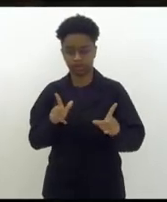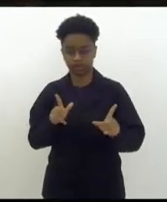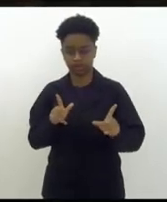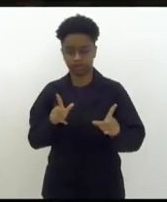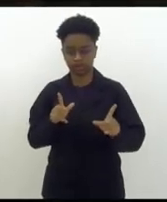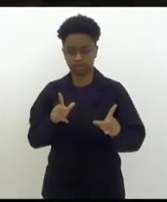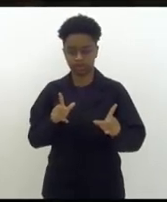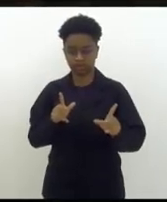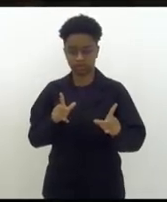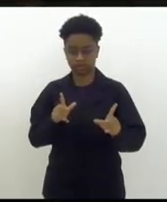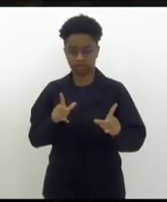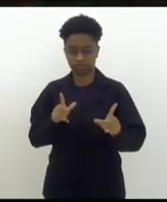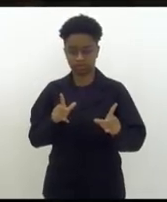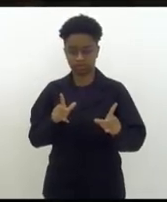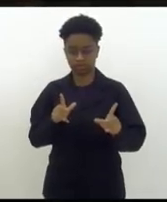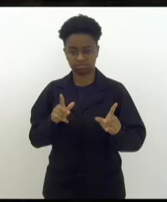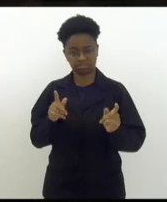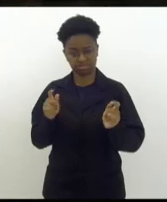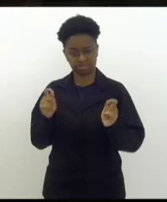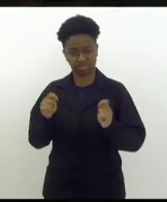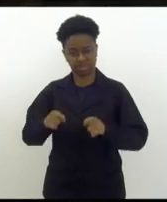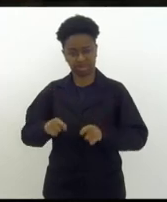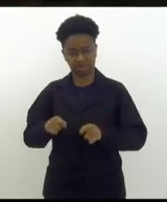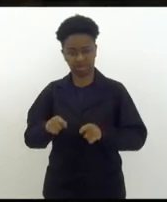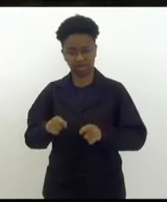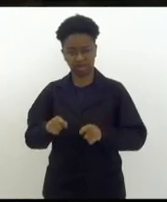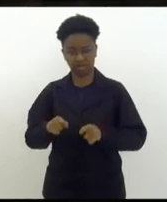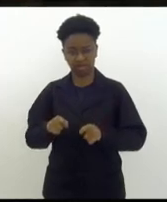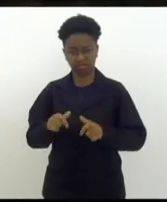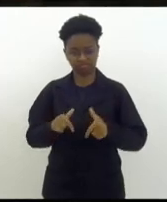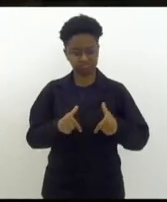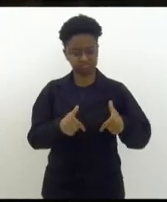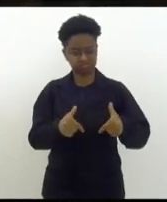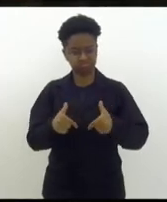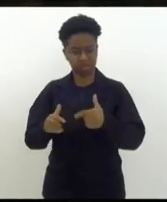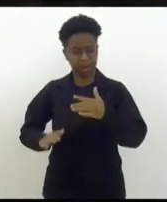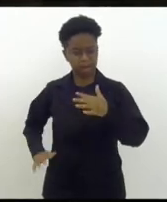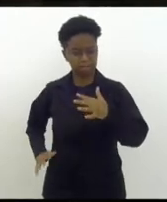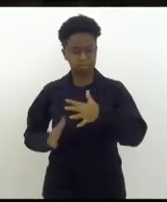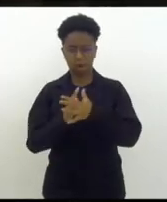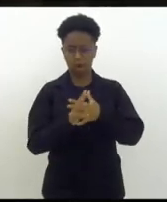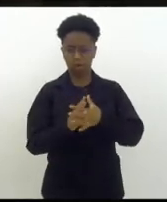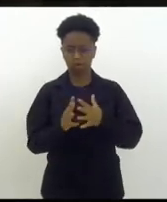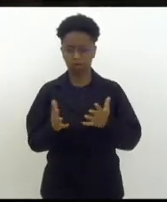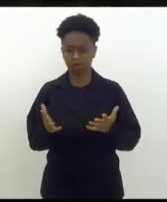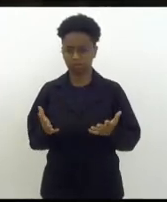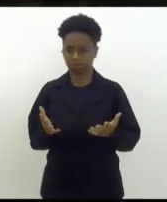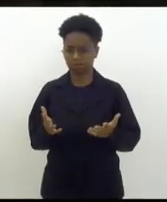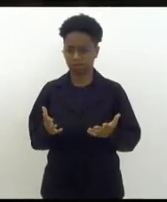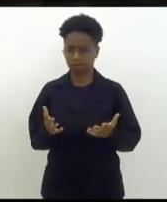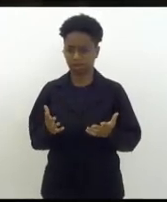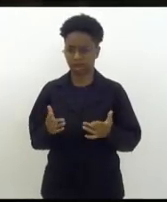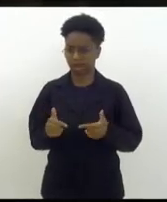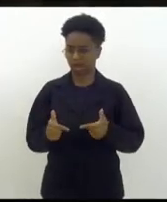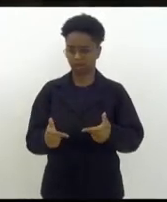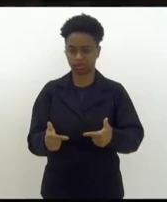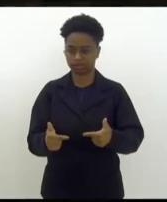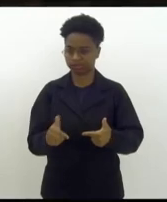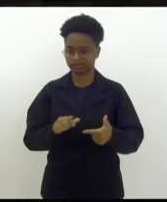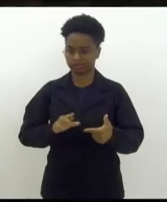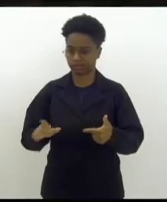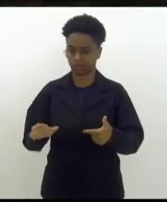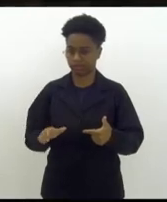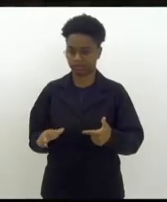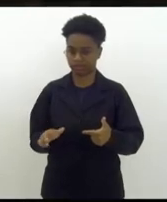suficientes para que medidas extremas sejam tomadas